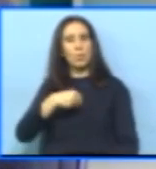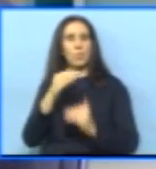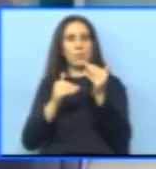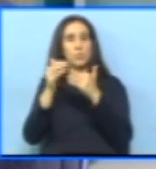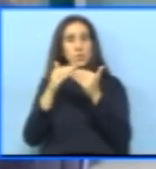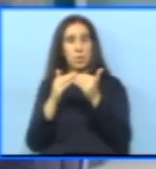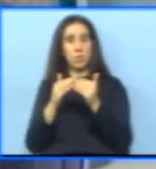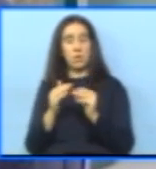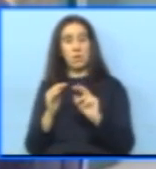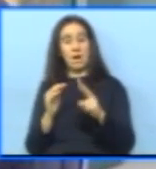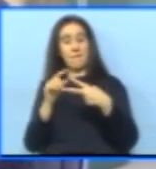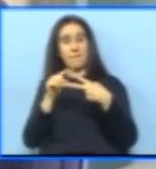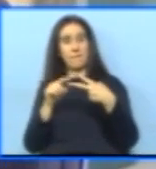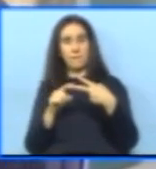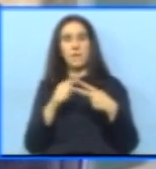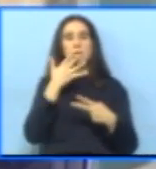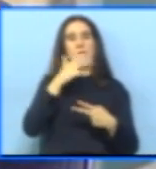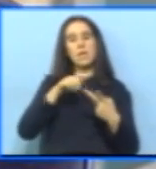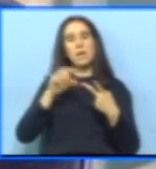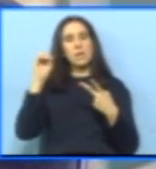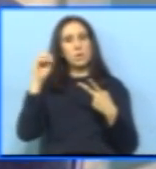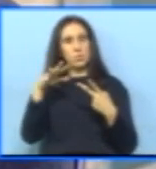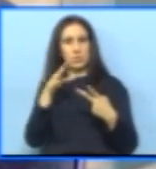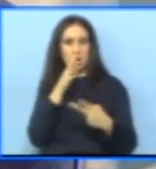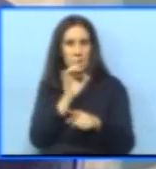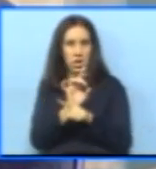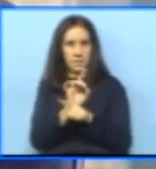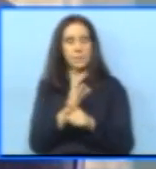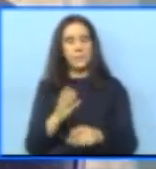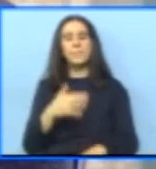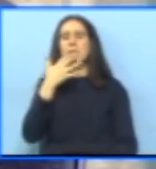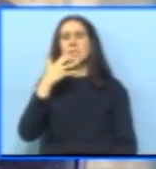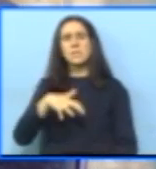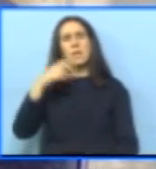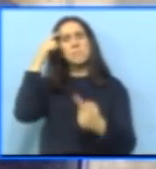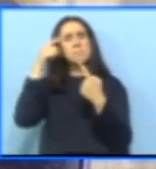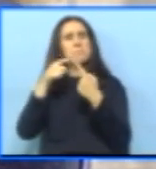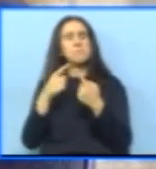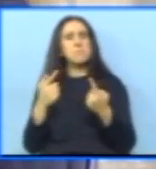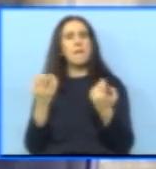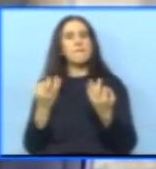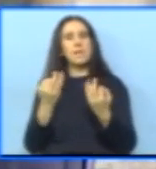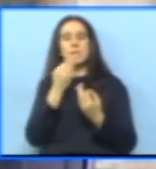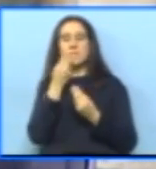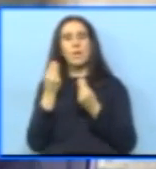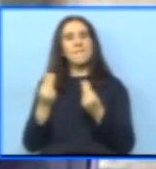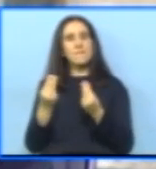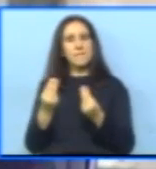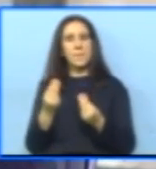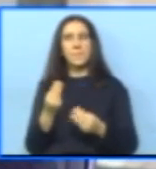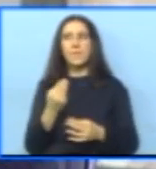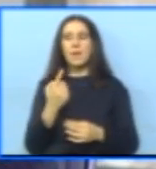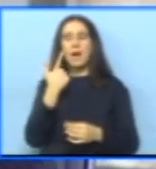estes dois sinais, o sal e a luz, dizia, vão nesse sentido. Qual é a missão do sal? É, de facto, dar sabor. Talvez até